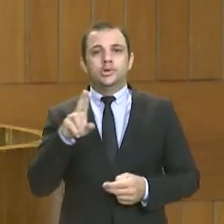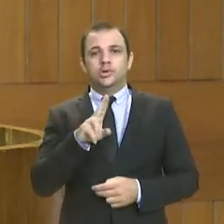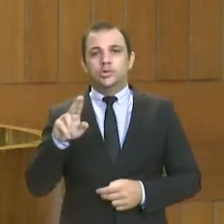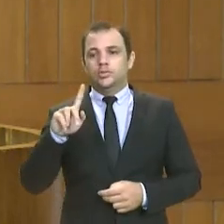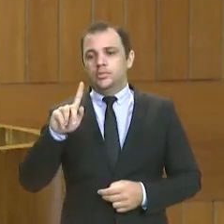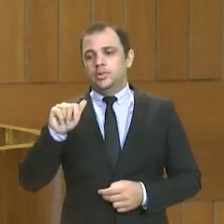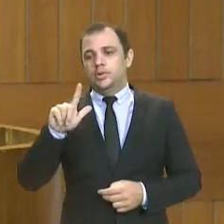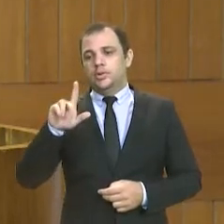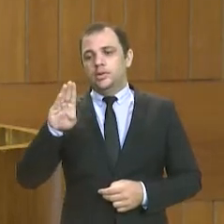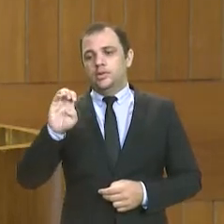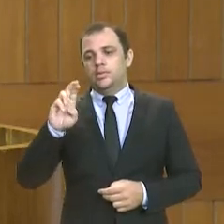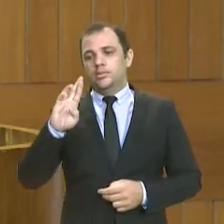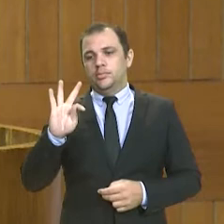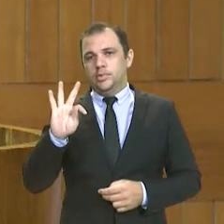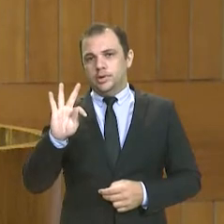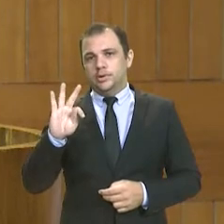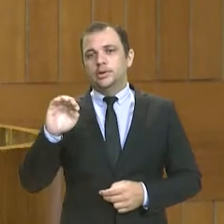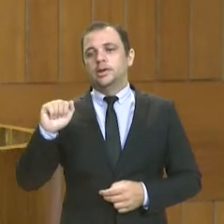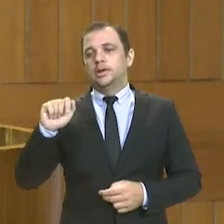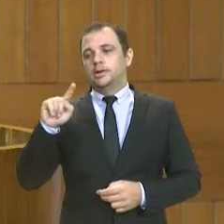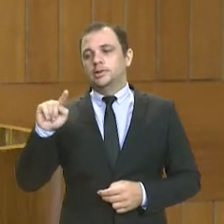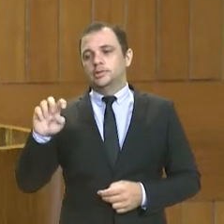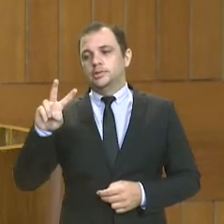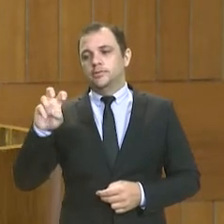Renato, o senhor...